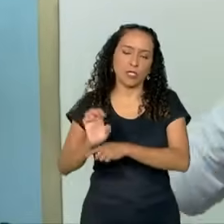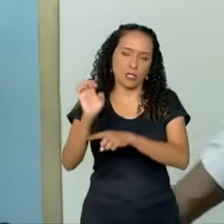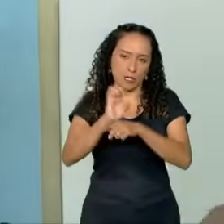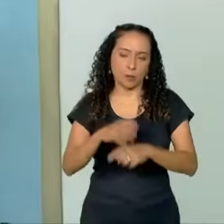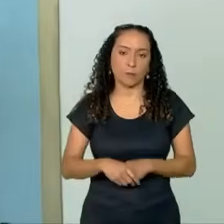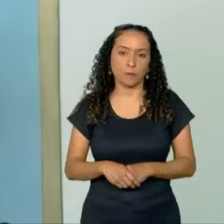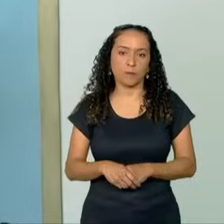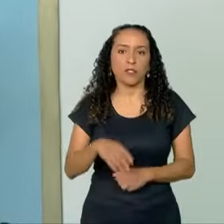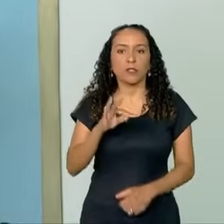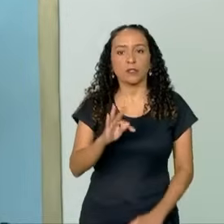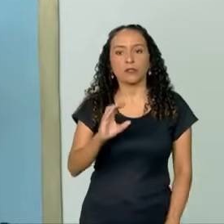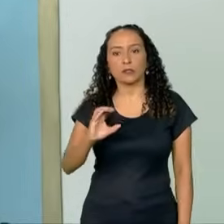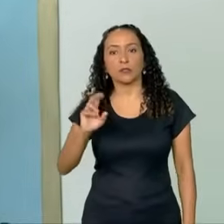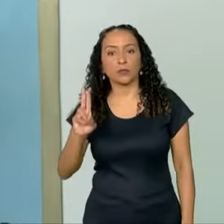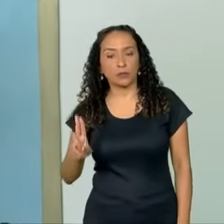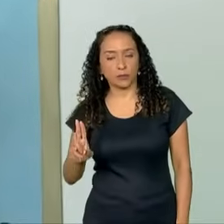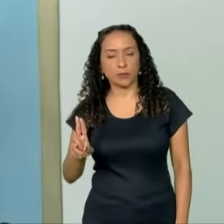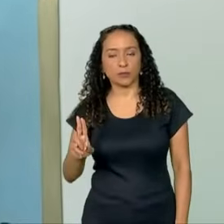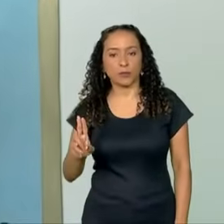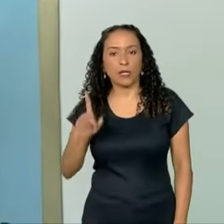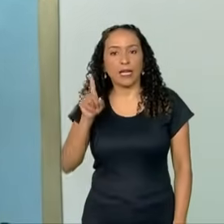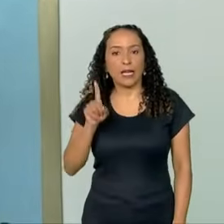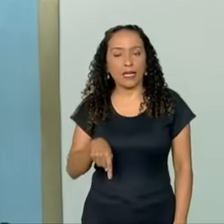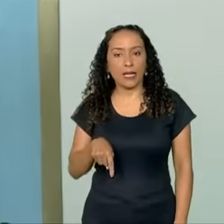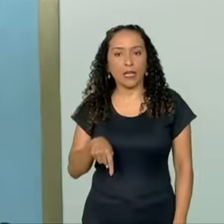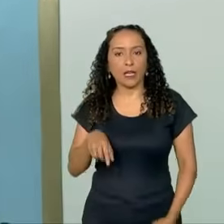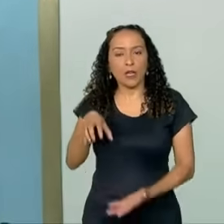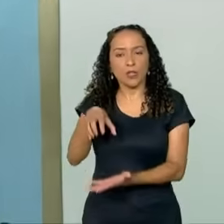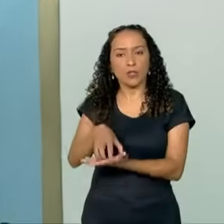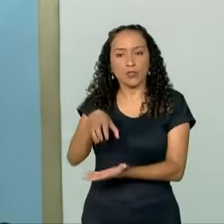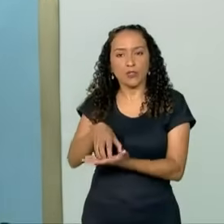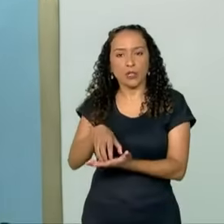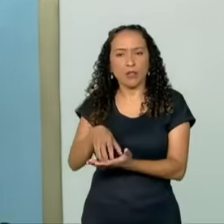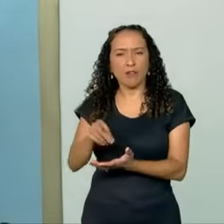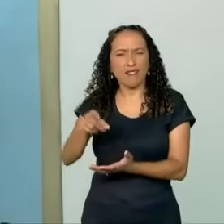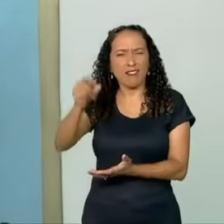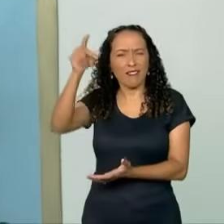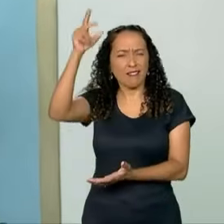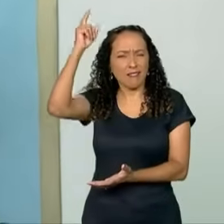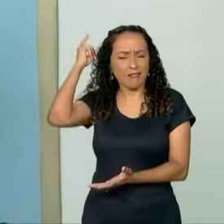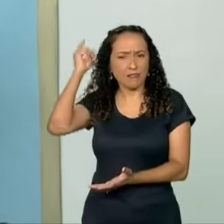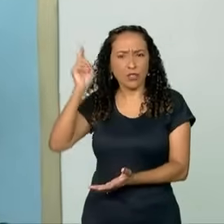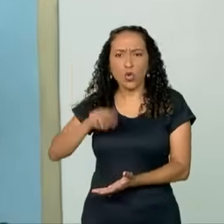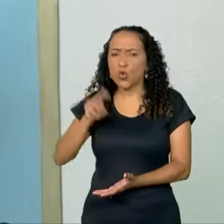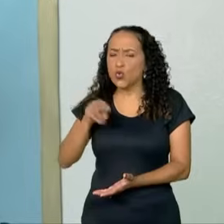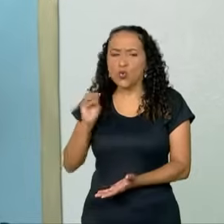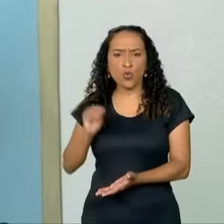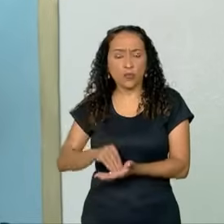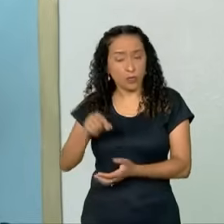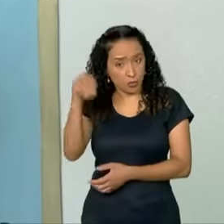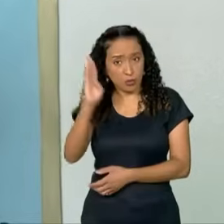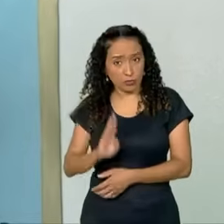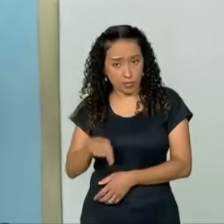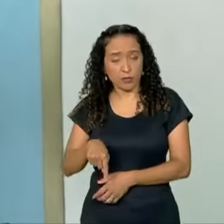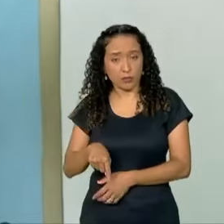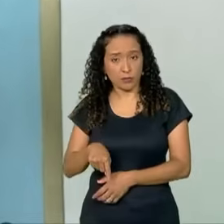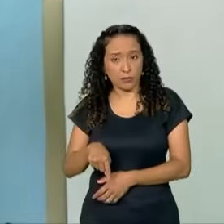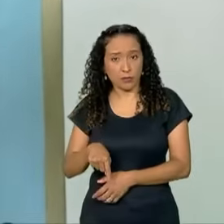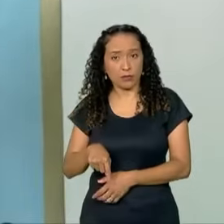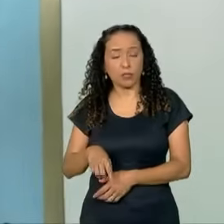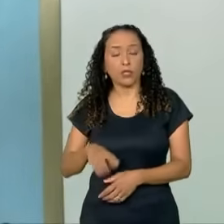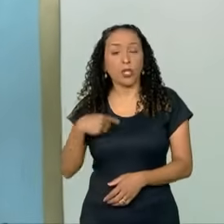O Tribunal de Contas da União é uma instituição centenária que nunca faltou ao Brasil.